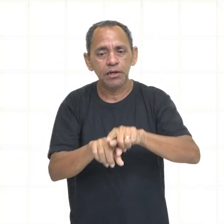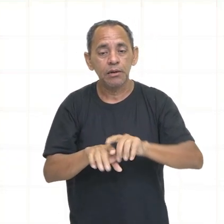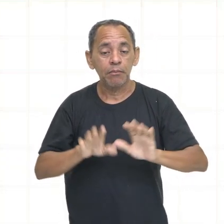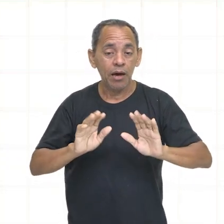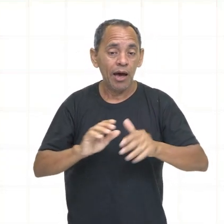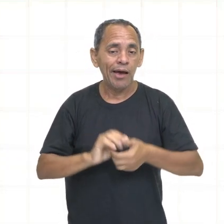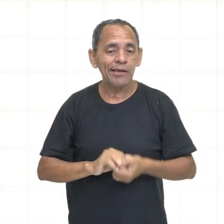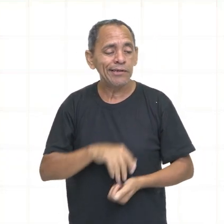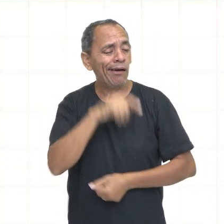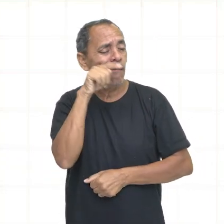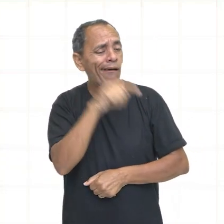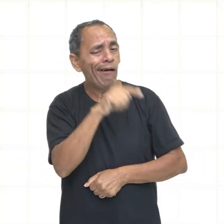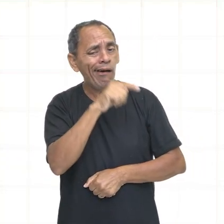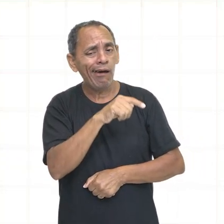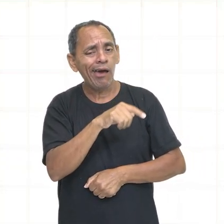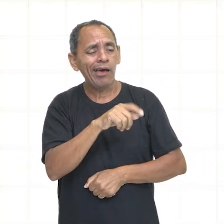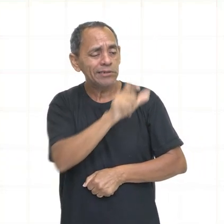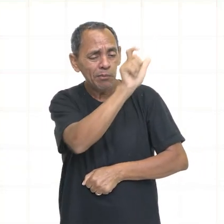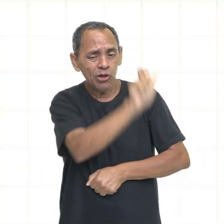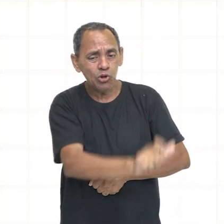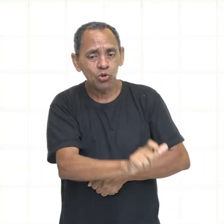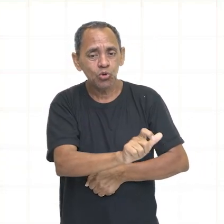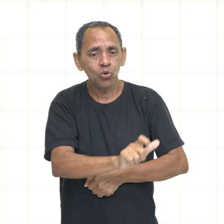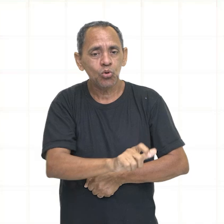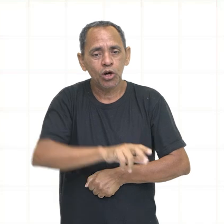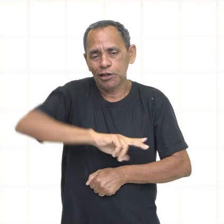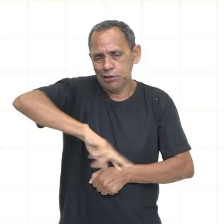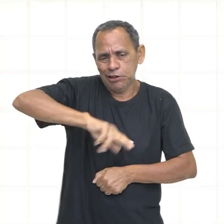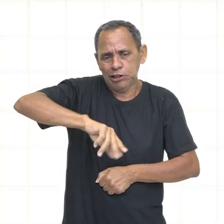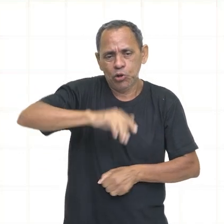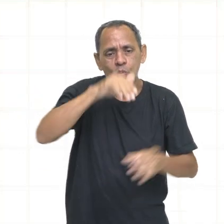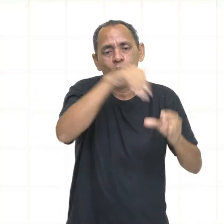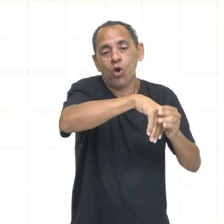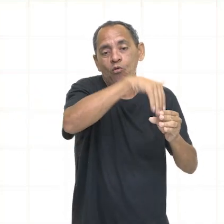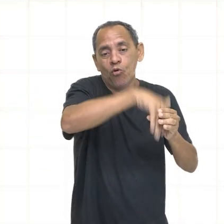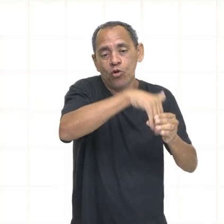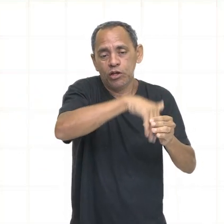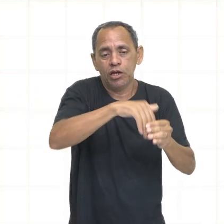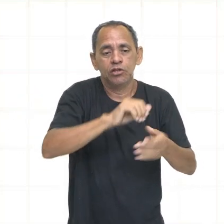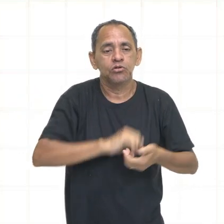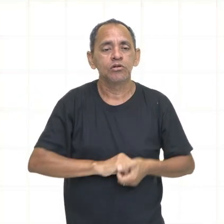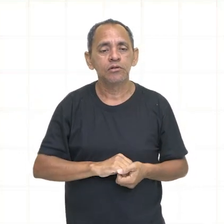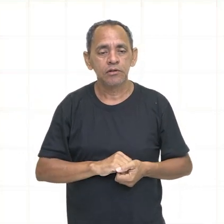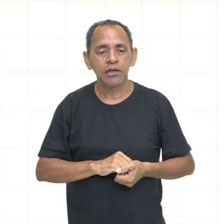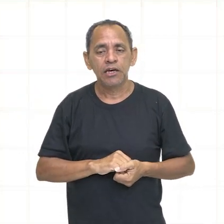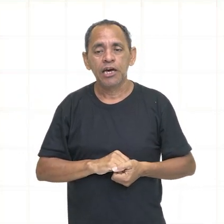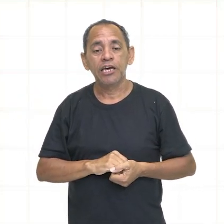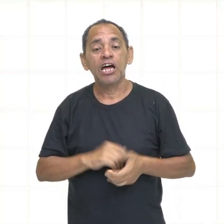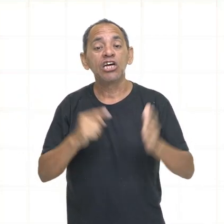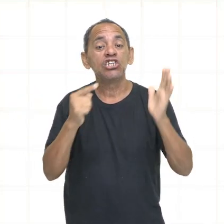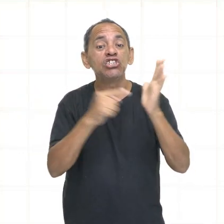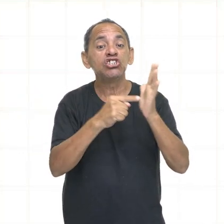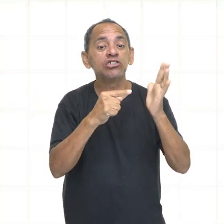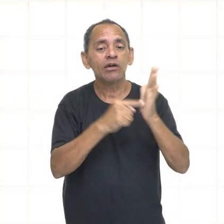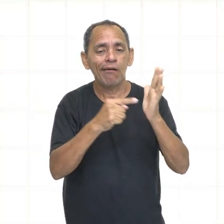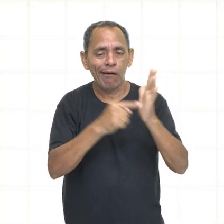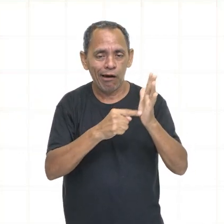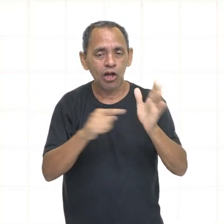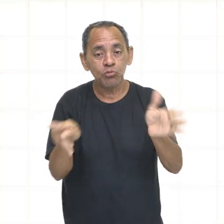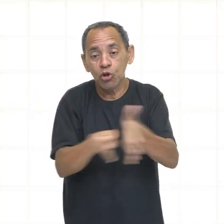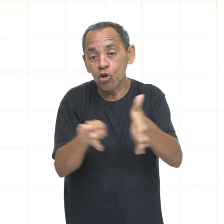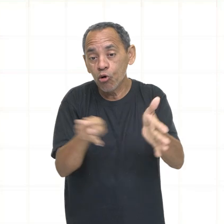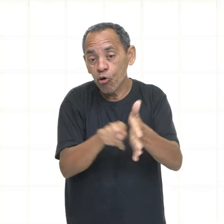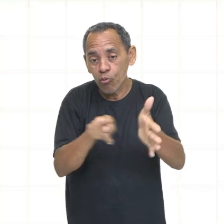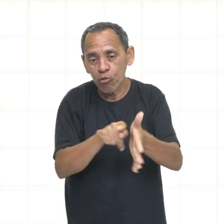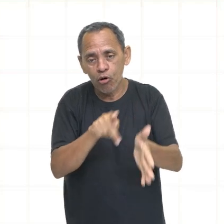seria eleito pela população do estado, ele seria um interventor indicado pelo próprio